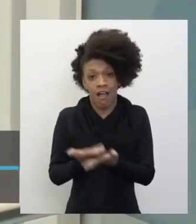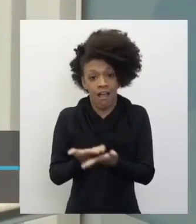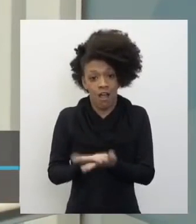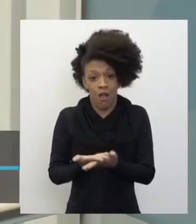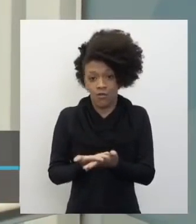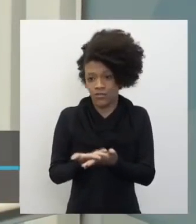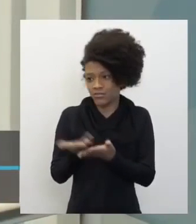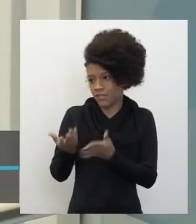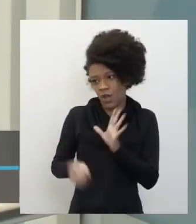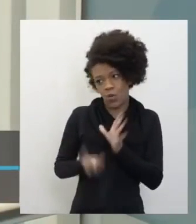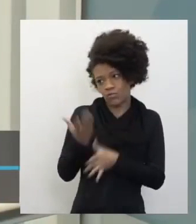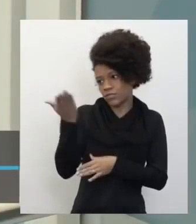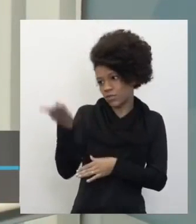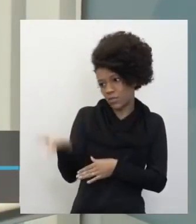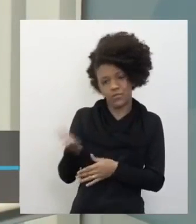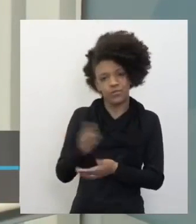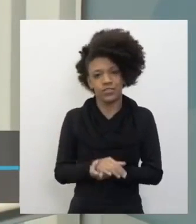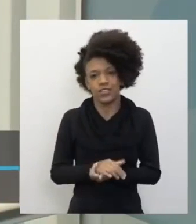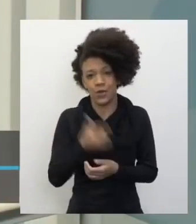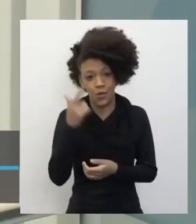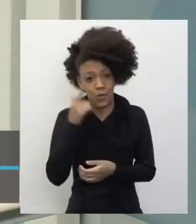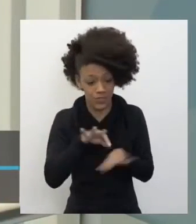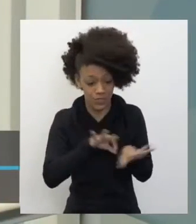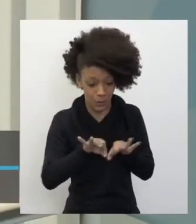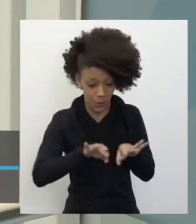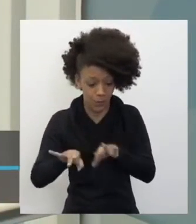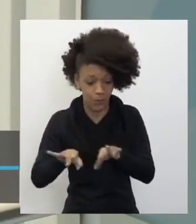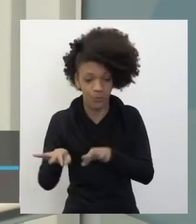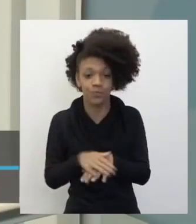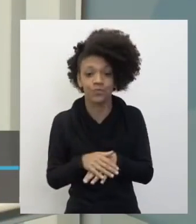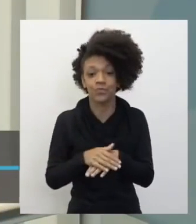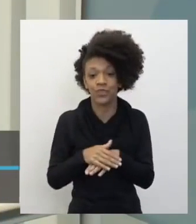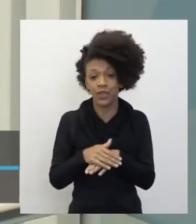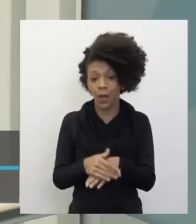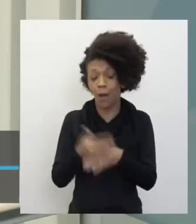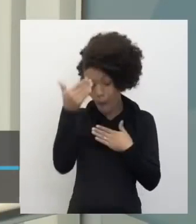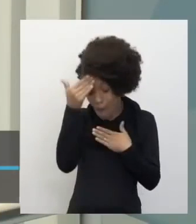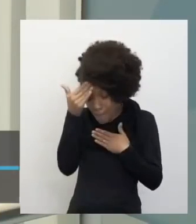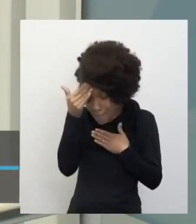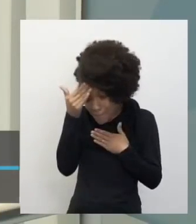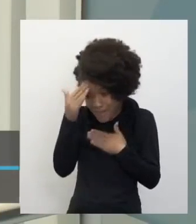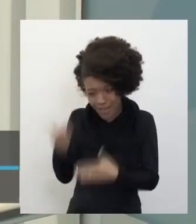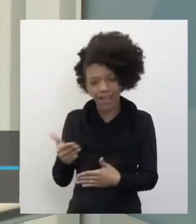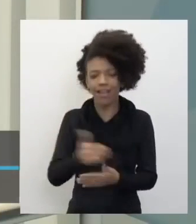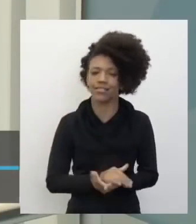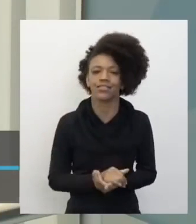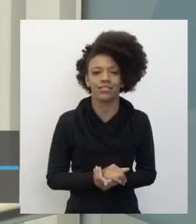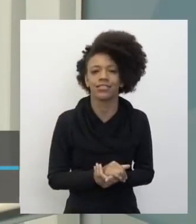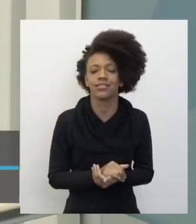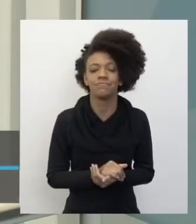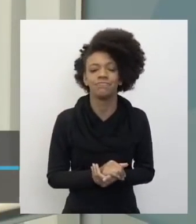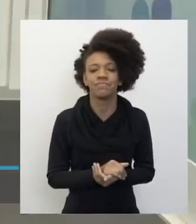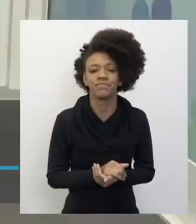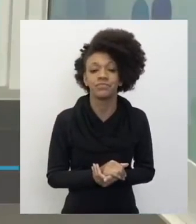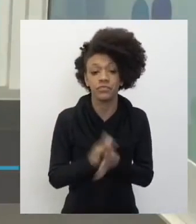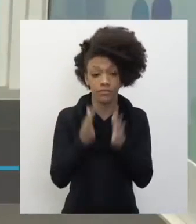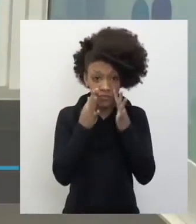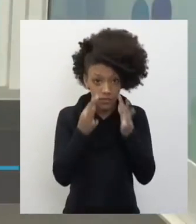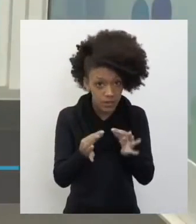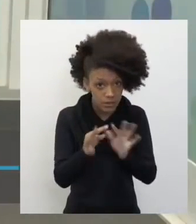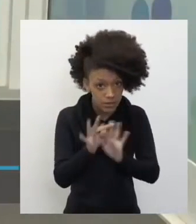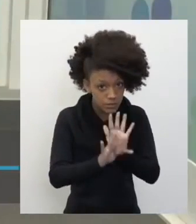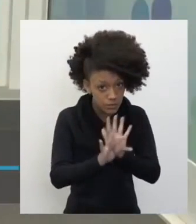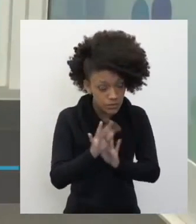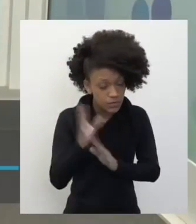sua causa, entendeu? A gente conseguiu montar essa aula legal por sua causa. Muito obrigada, viu? Muito obrigada. E prestem atenção no texto,